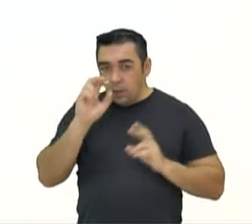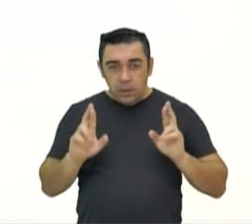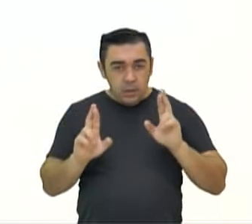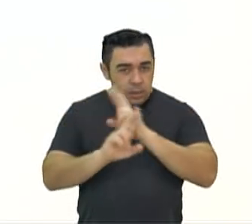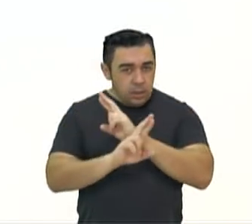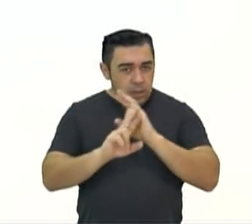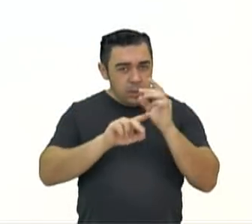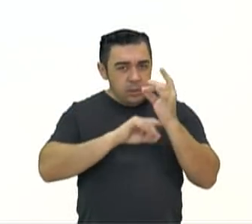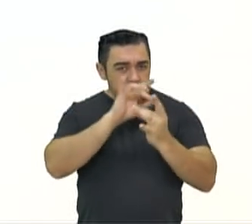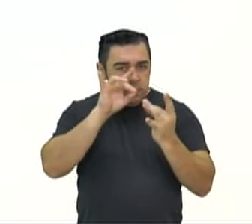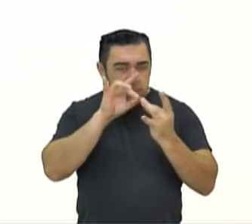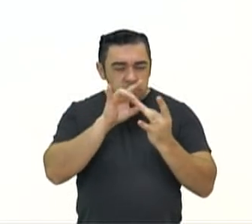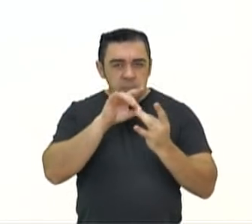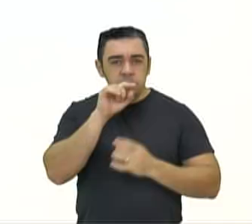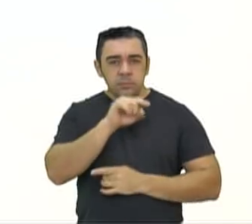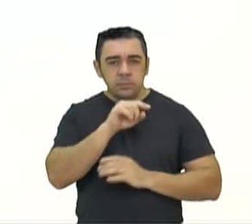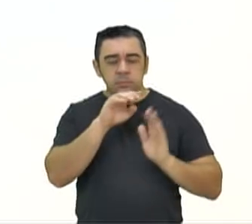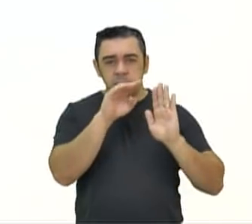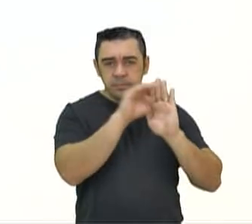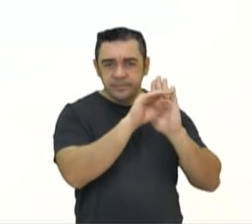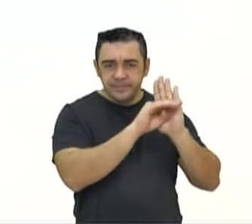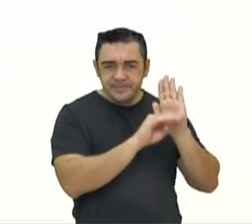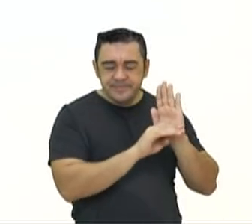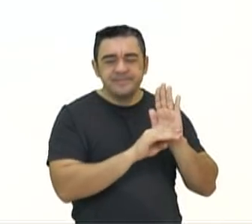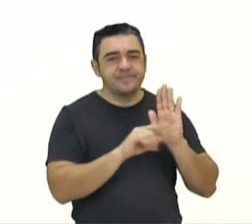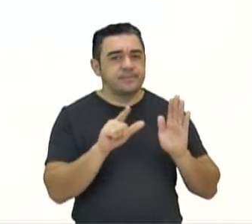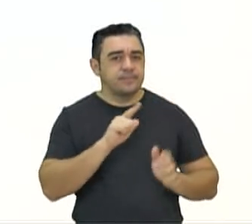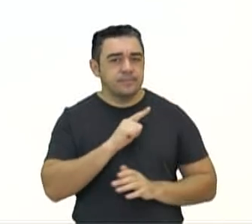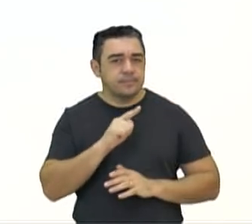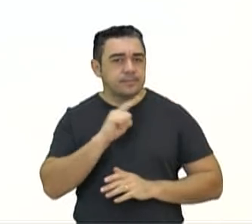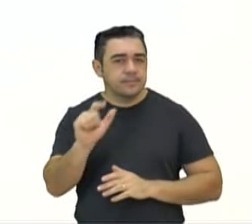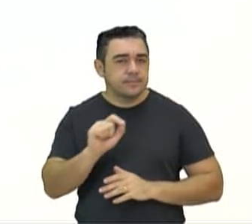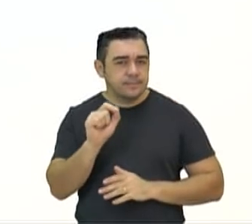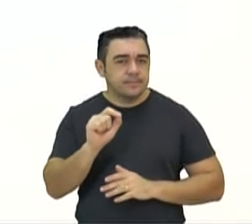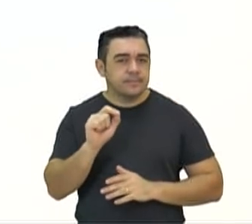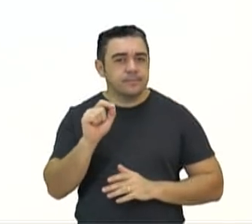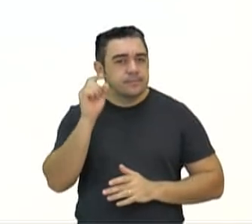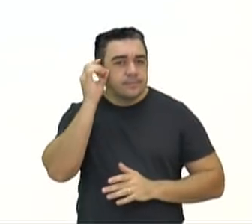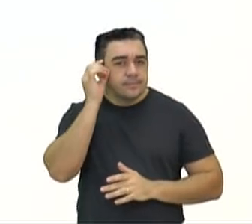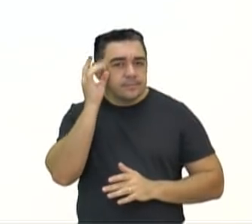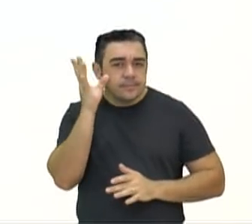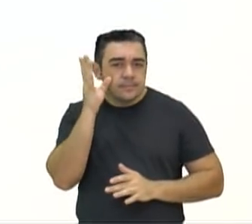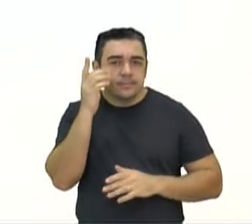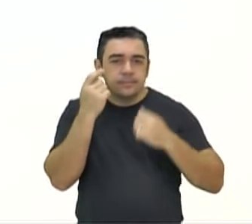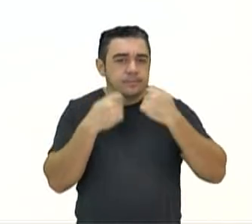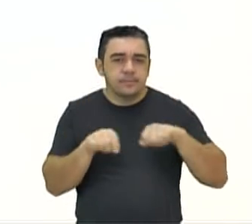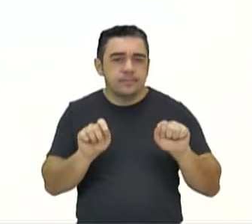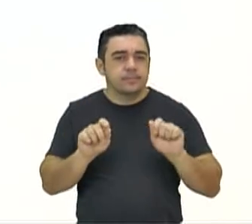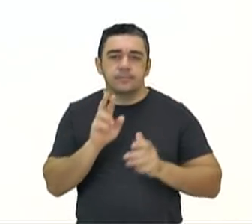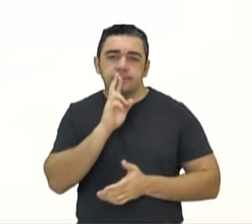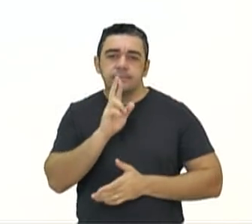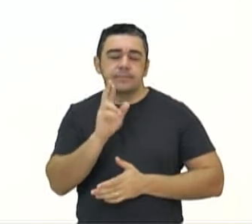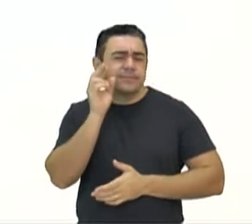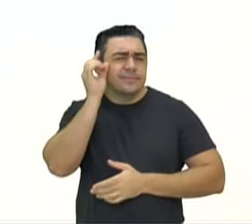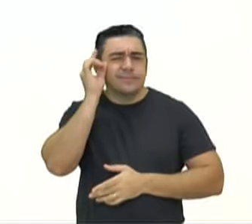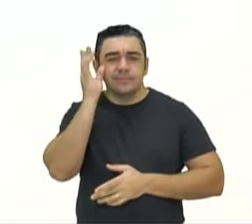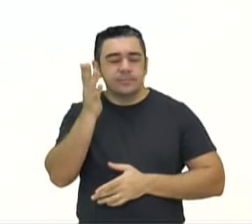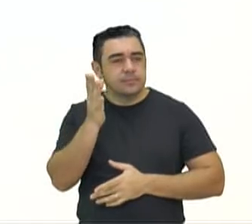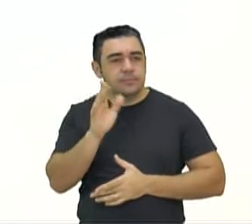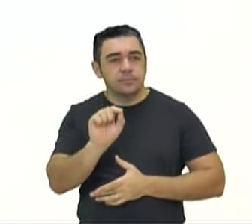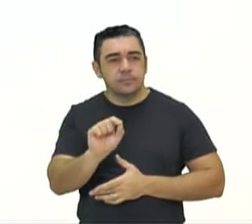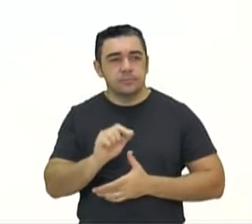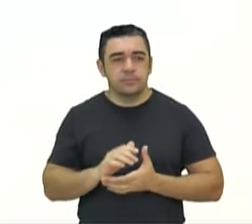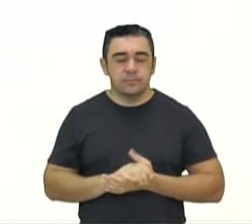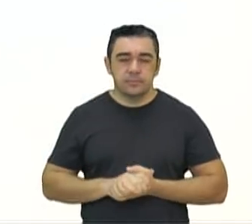casos especiais ou as propriedades do binômio, não vai precisar nem a gente resolver, né? É muito fácil aqui,